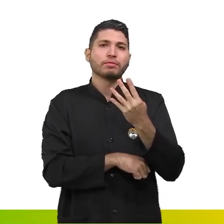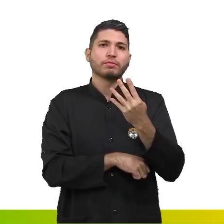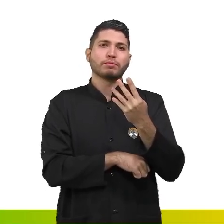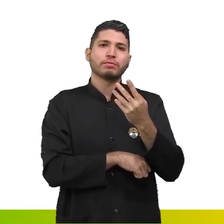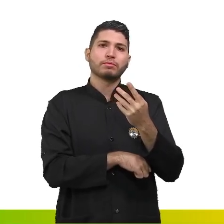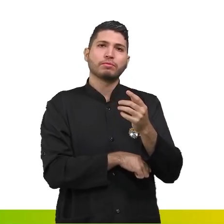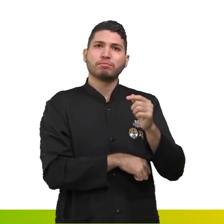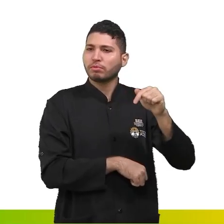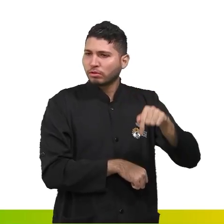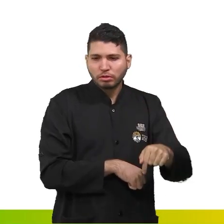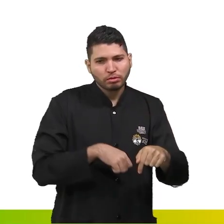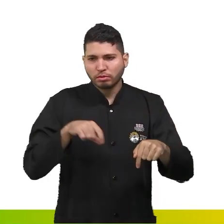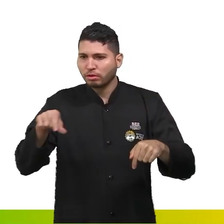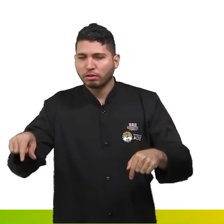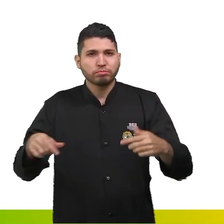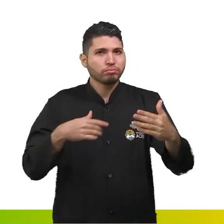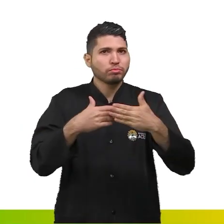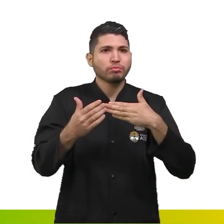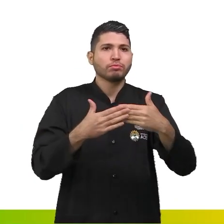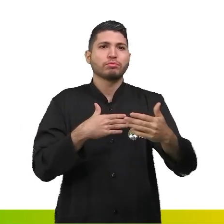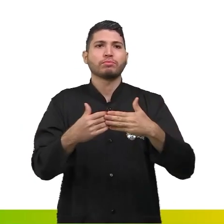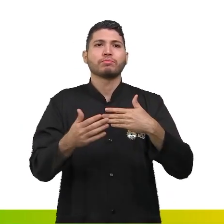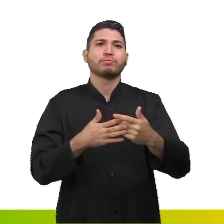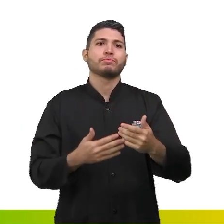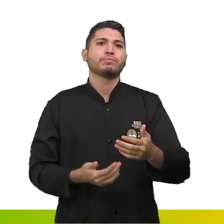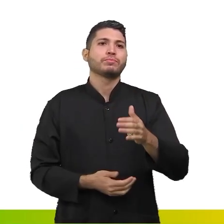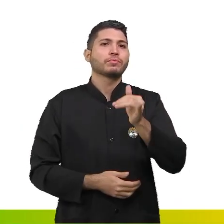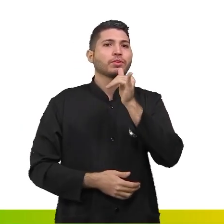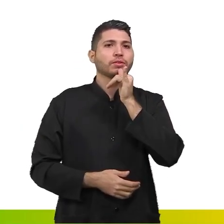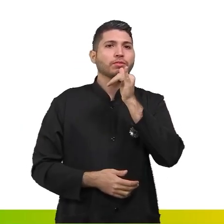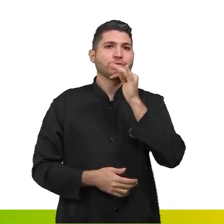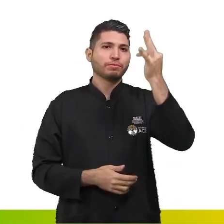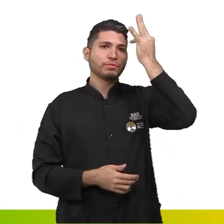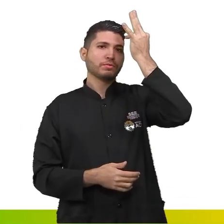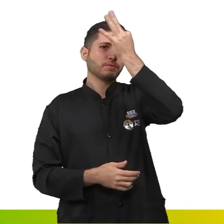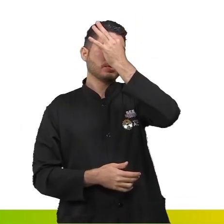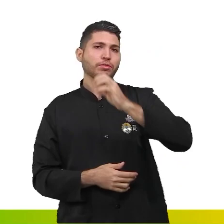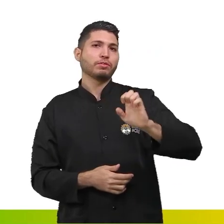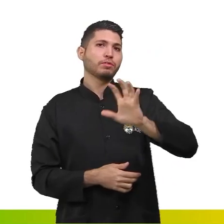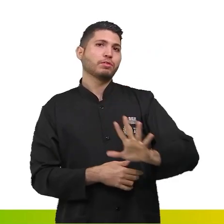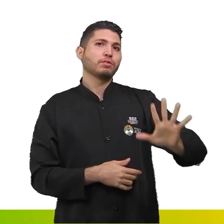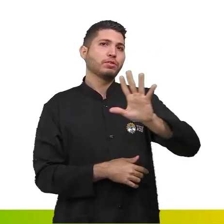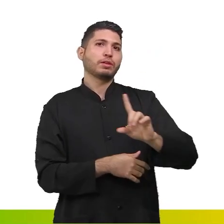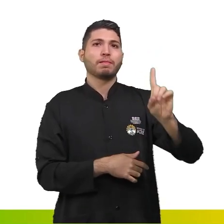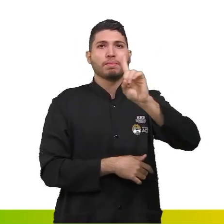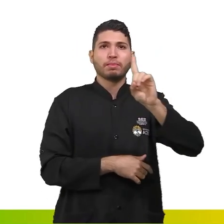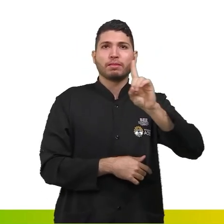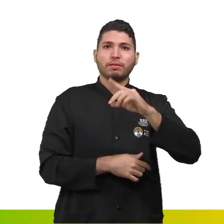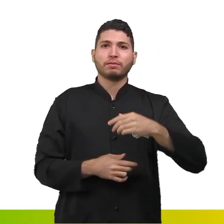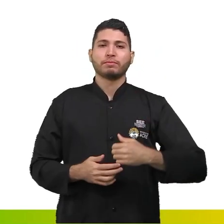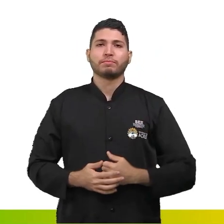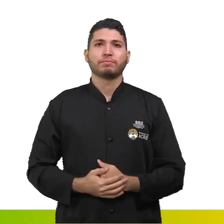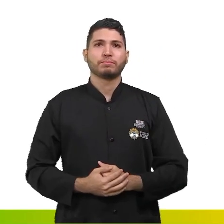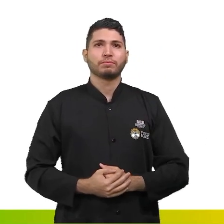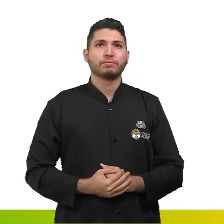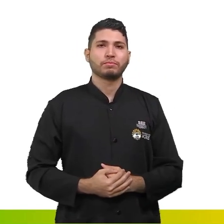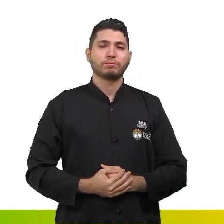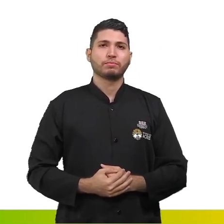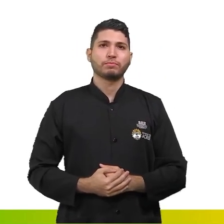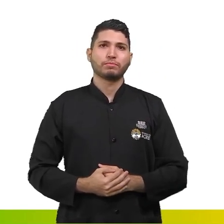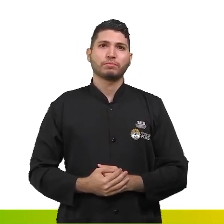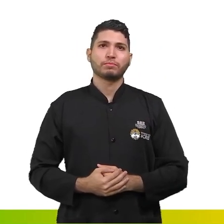Bom, exemplos de filosofias não europeias. Então, aqui a gente já está